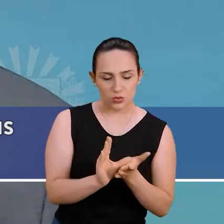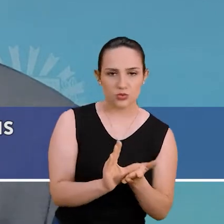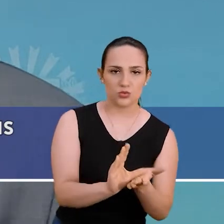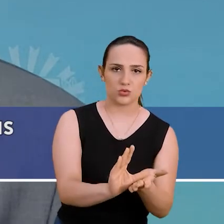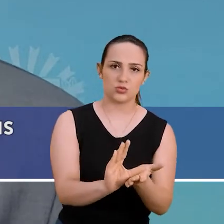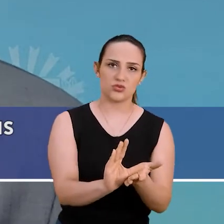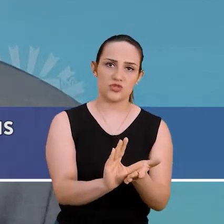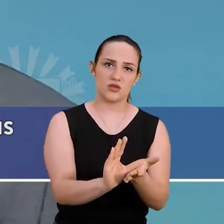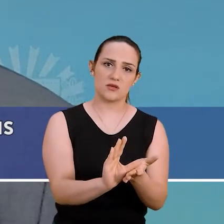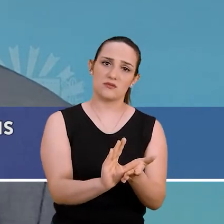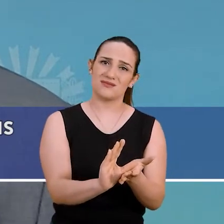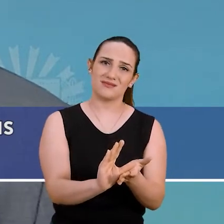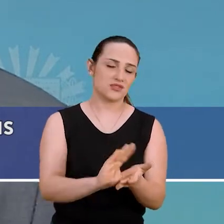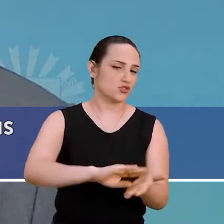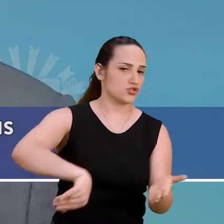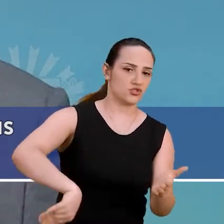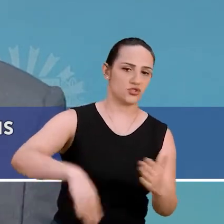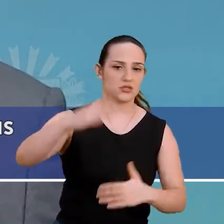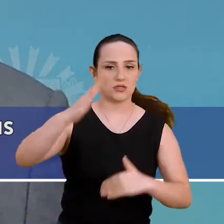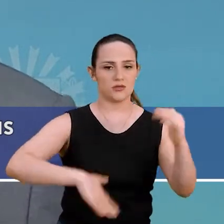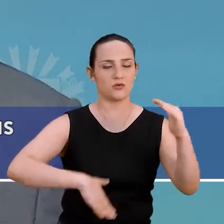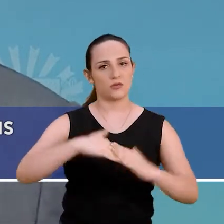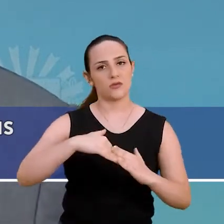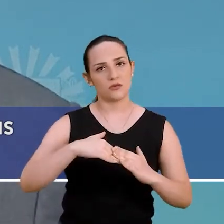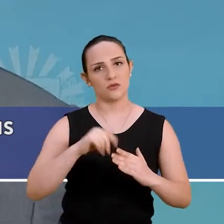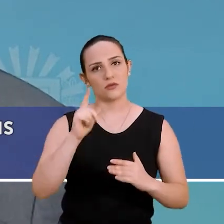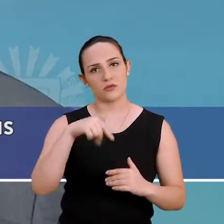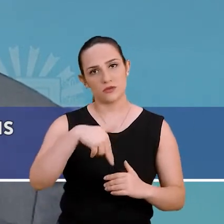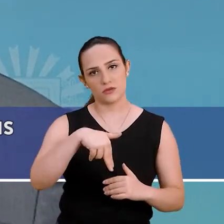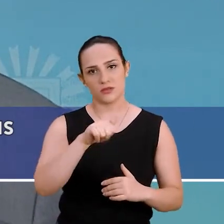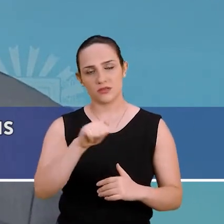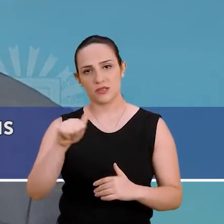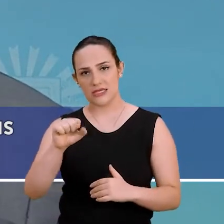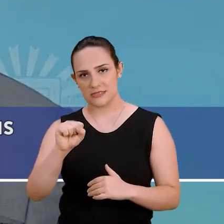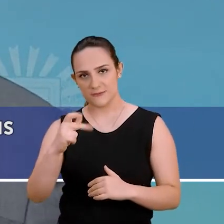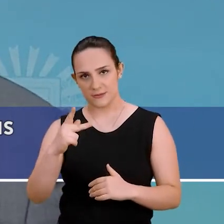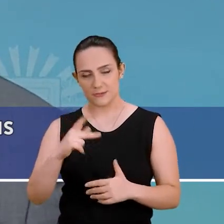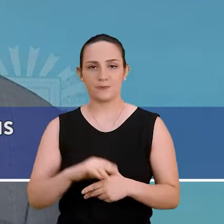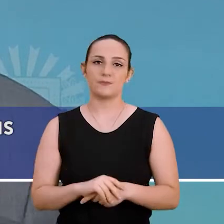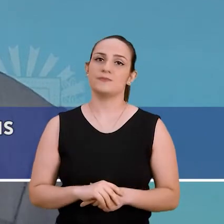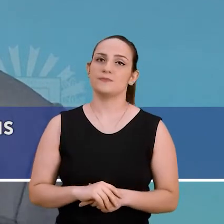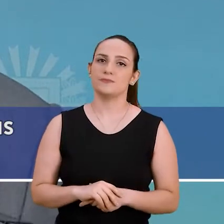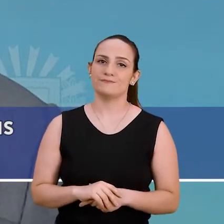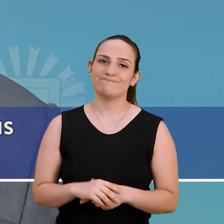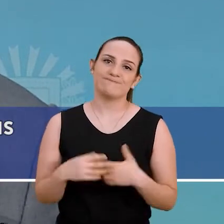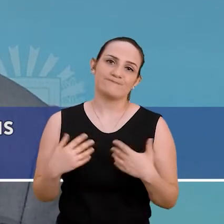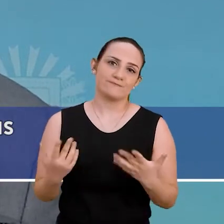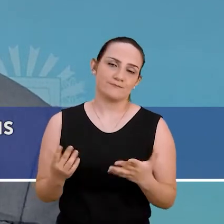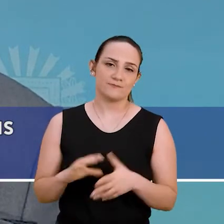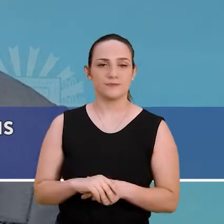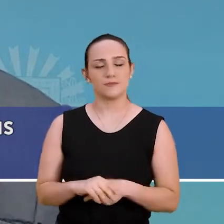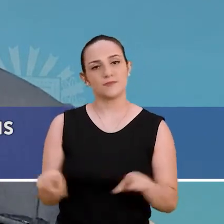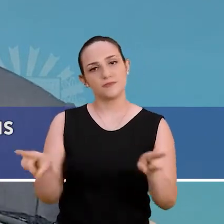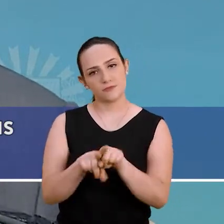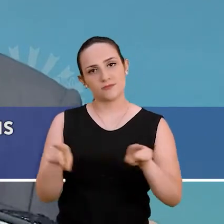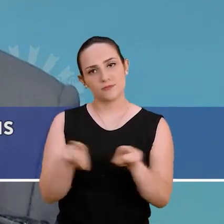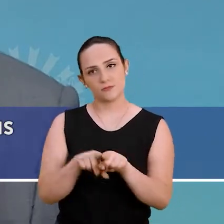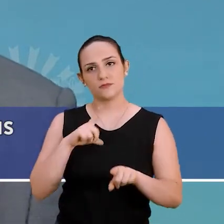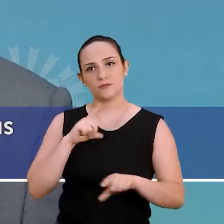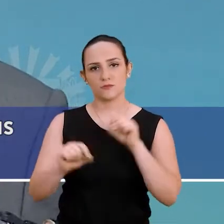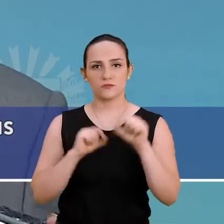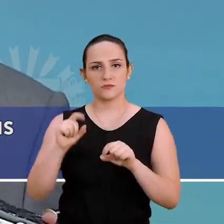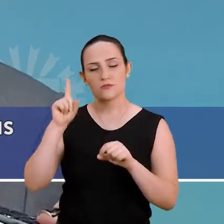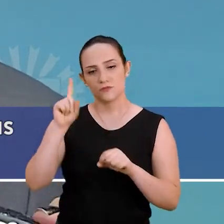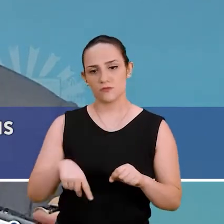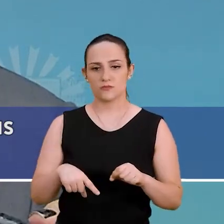básica, excluindo, né, ou pelo menos nós não vimos na portaria o NASF incluído. E, além de